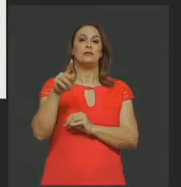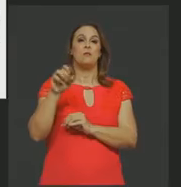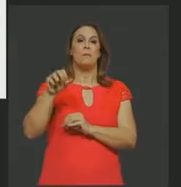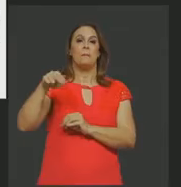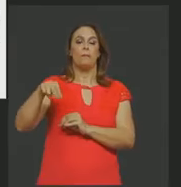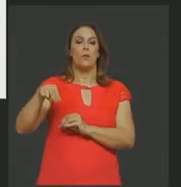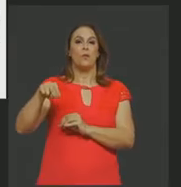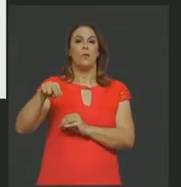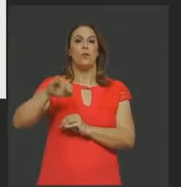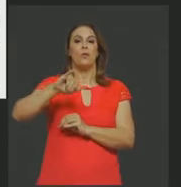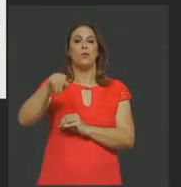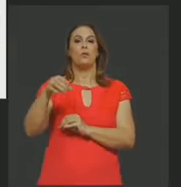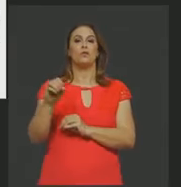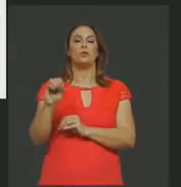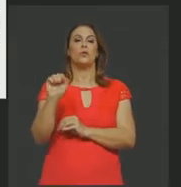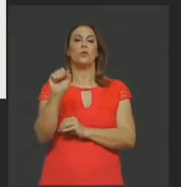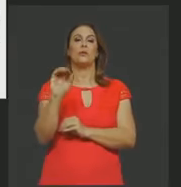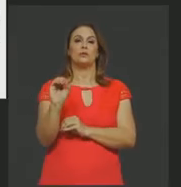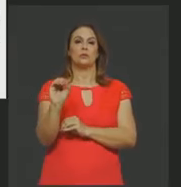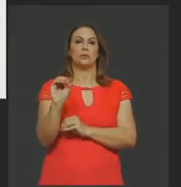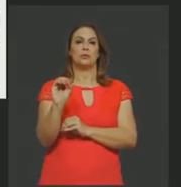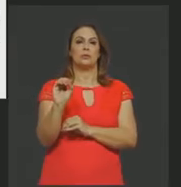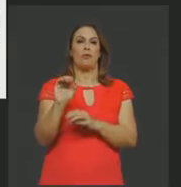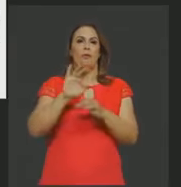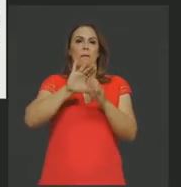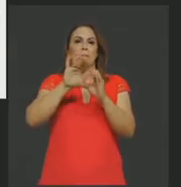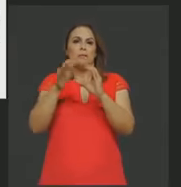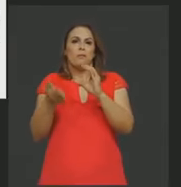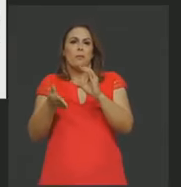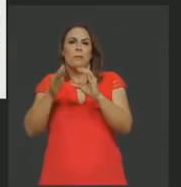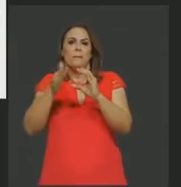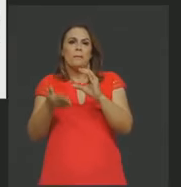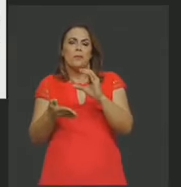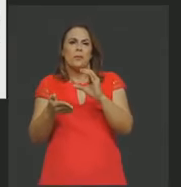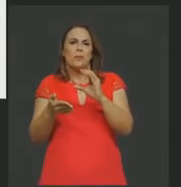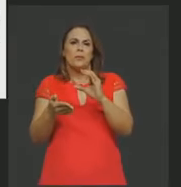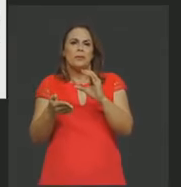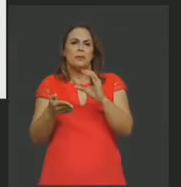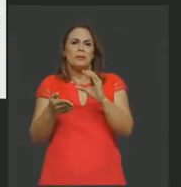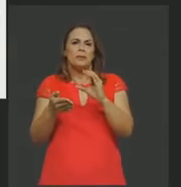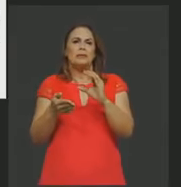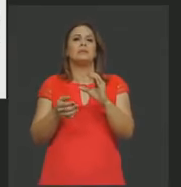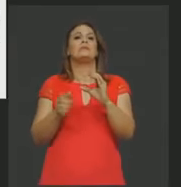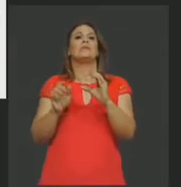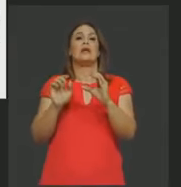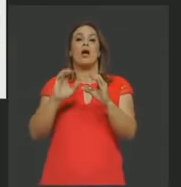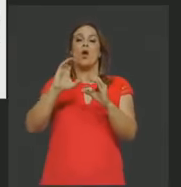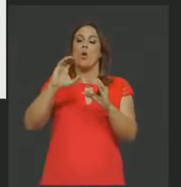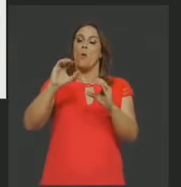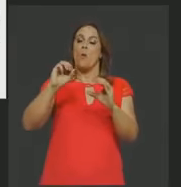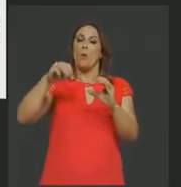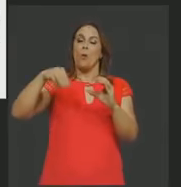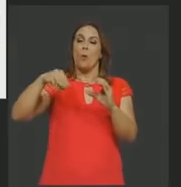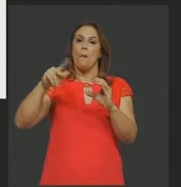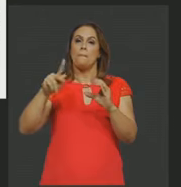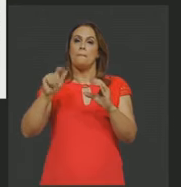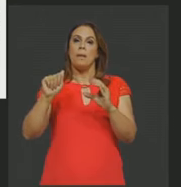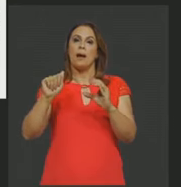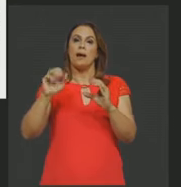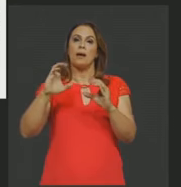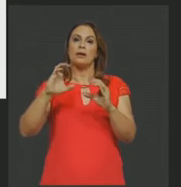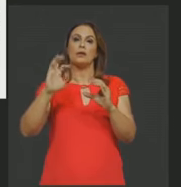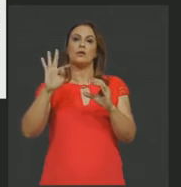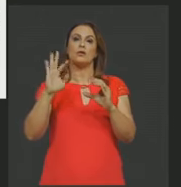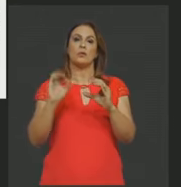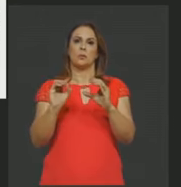mais lateral, um osso mais compacto, sem essas cavidades, tá? O osso, gente, é uma